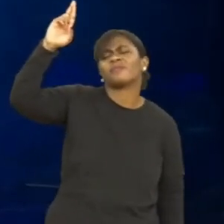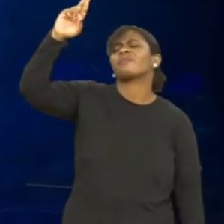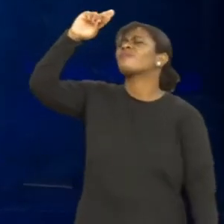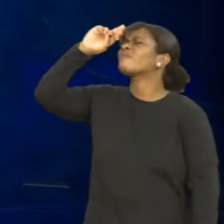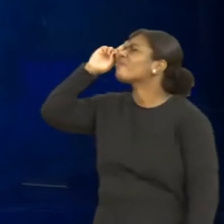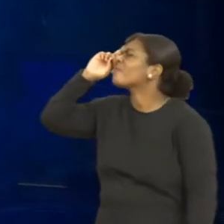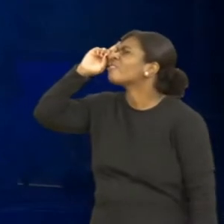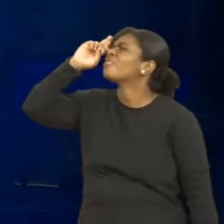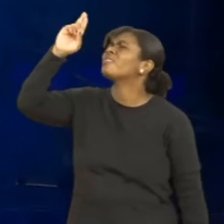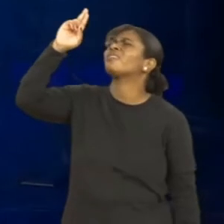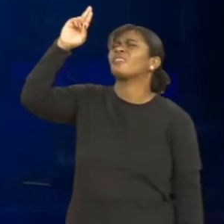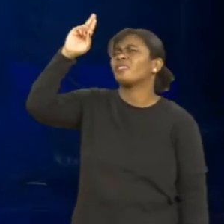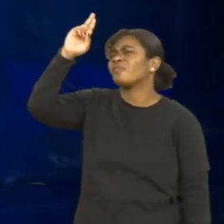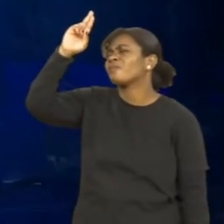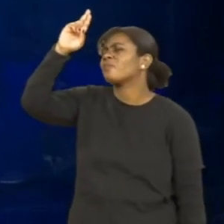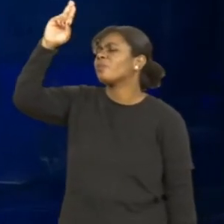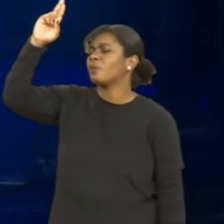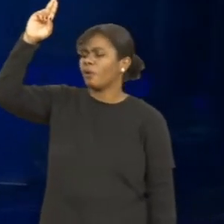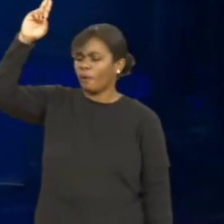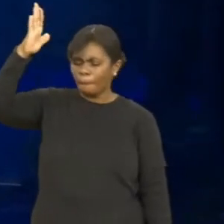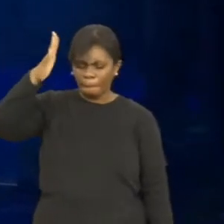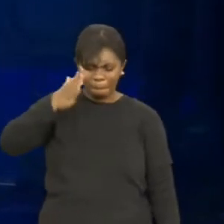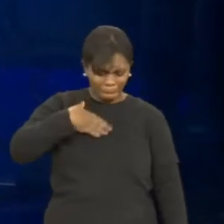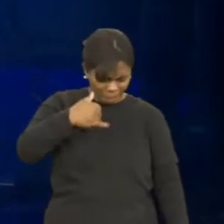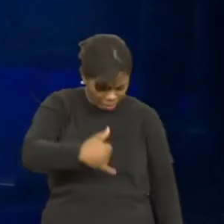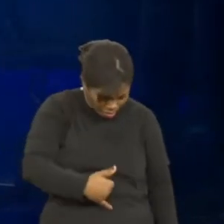Senhor, quebra meu orgulho,